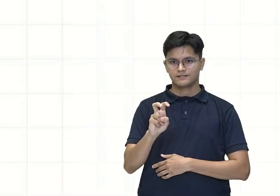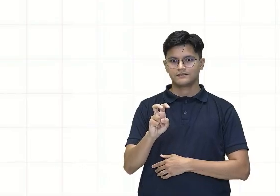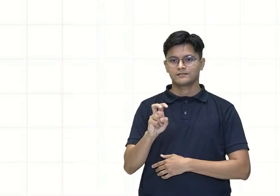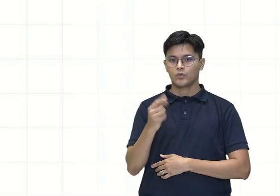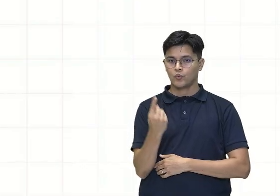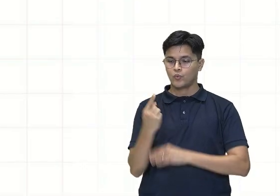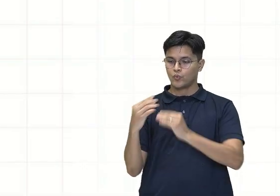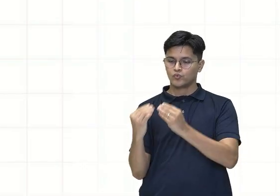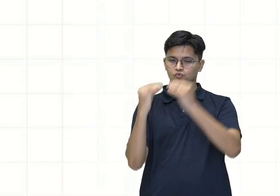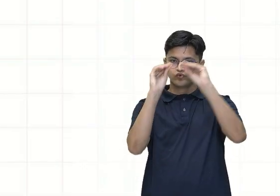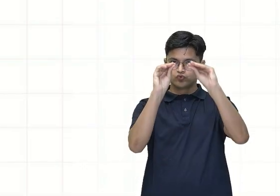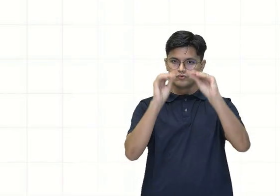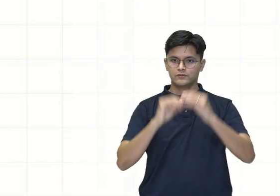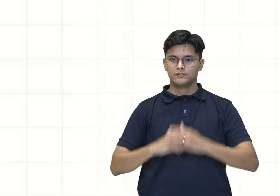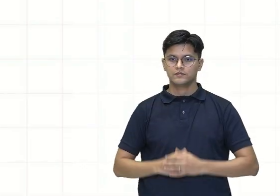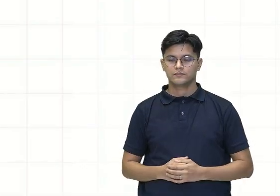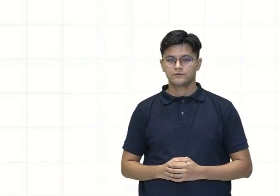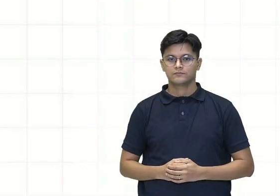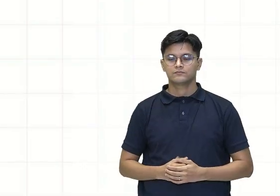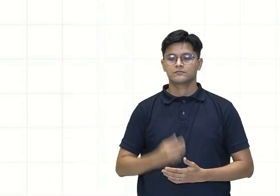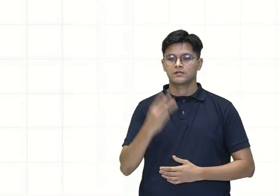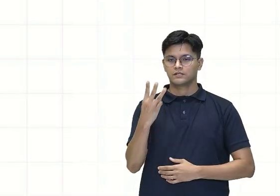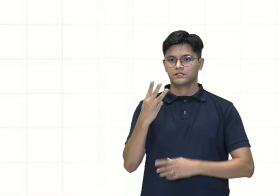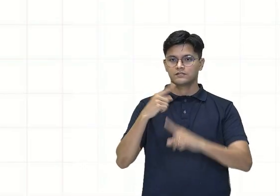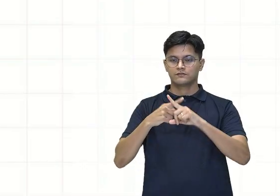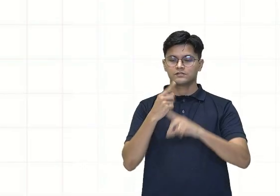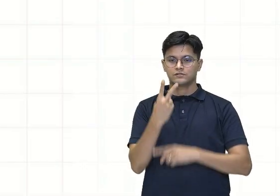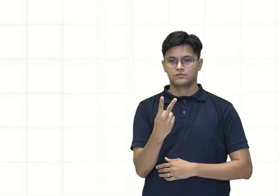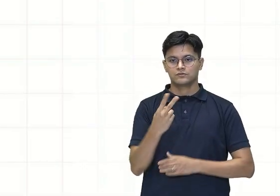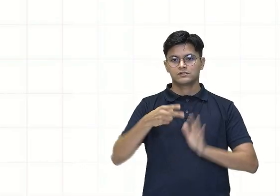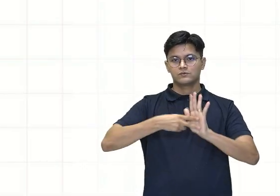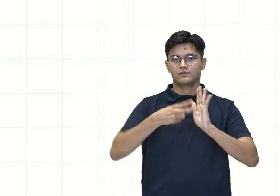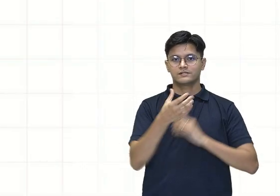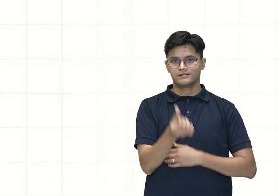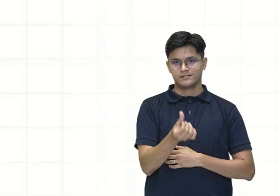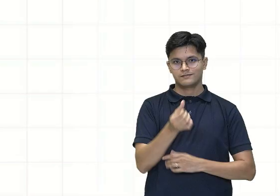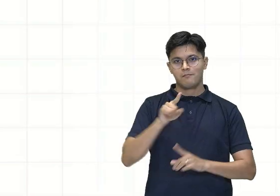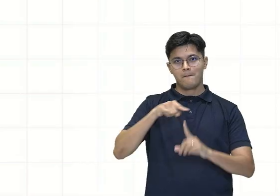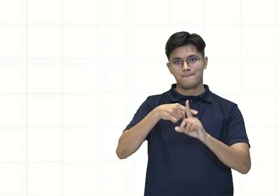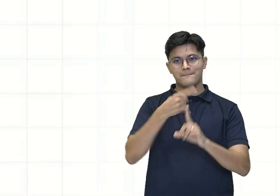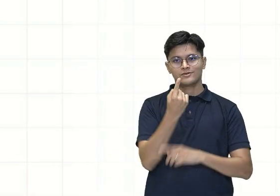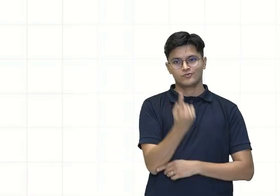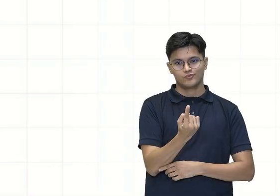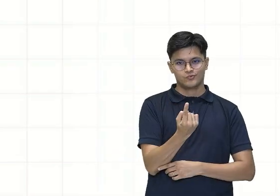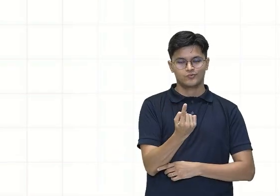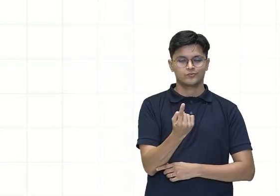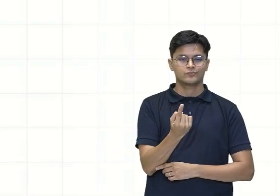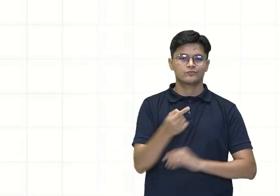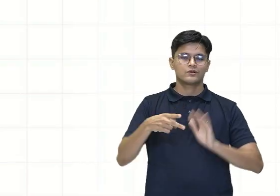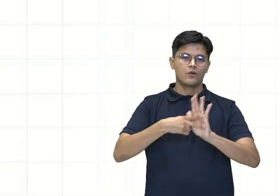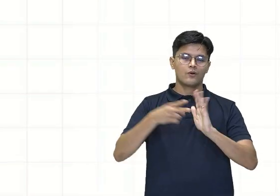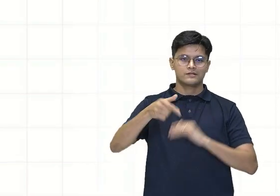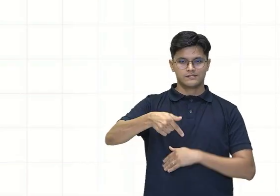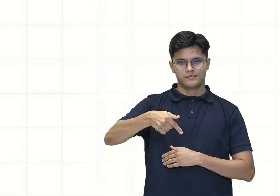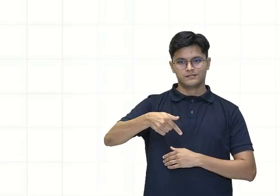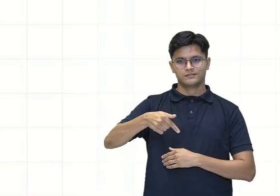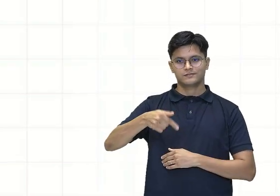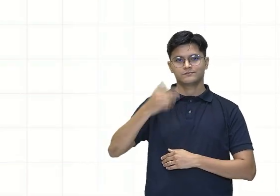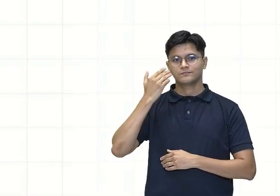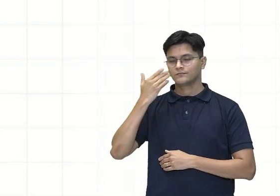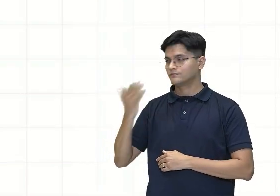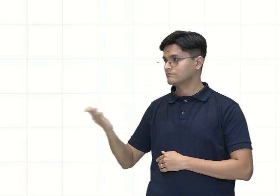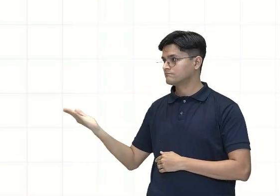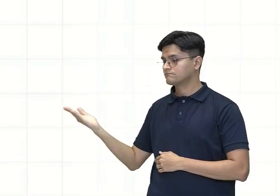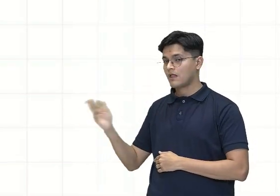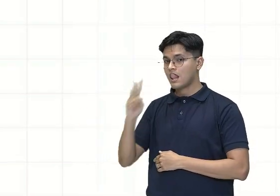1. 3 vezes 2, 6. Com 1 que subiu, 7.